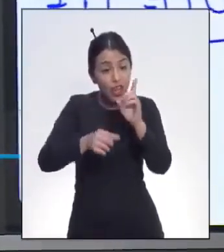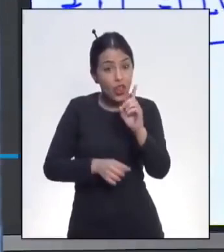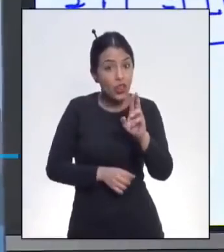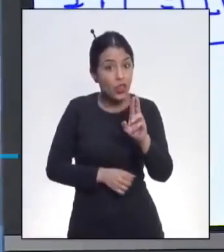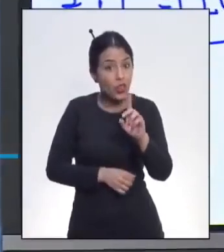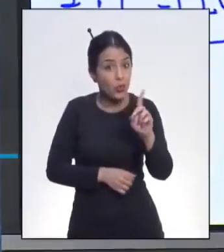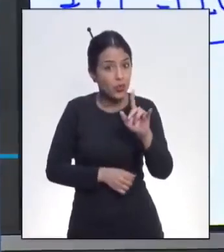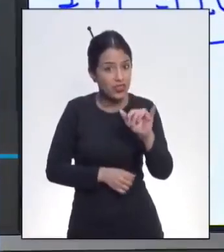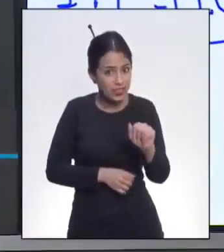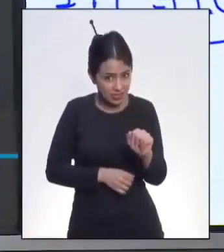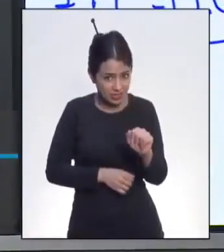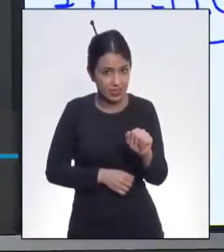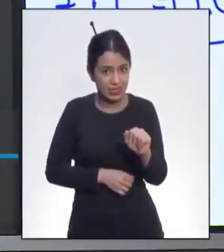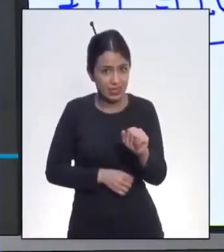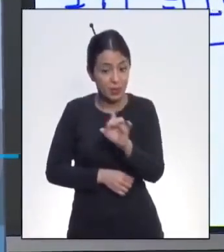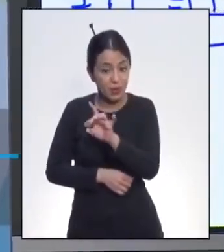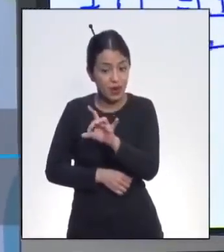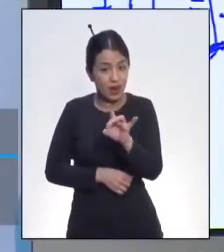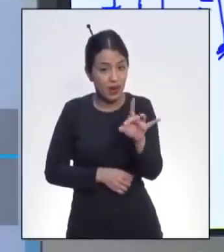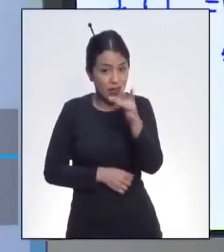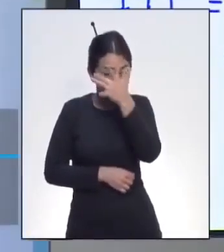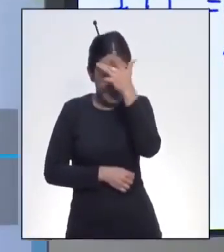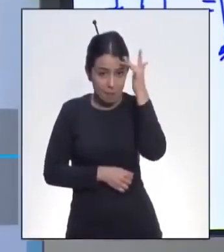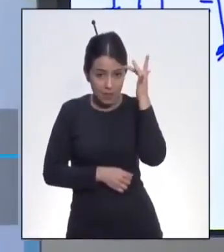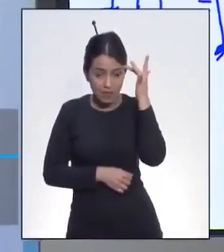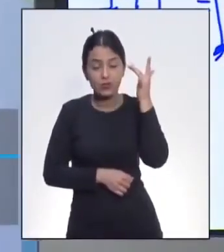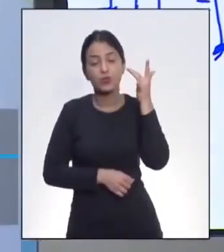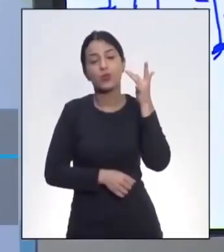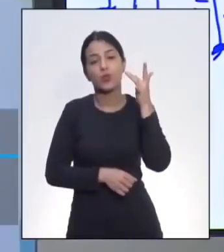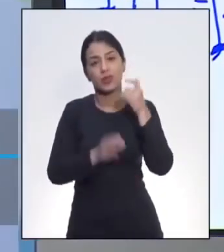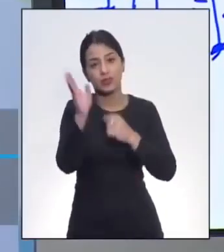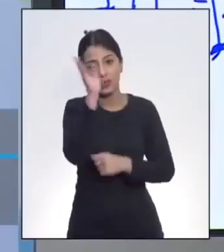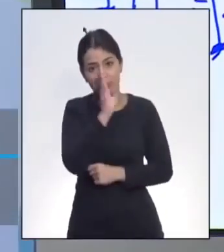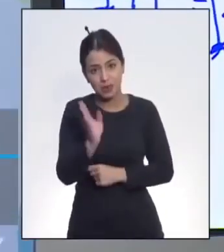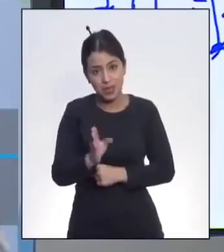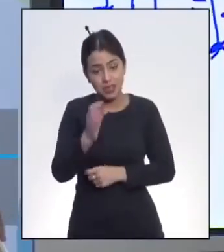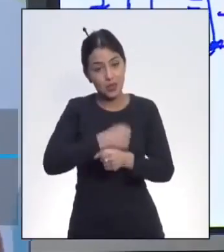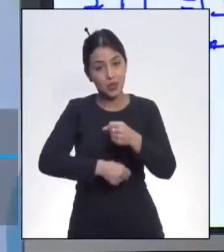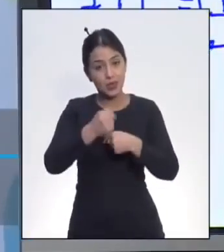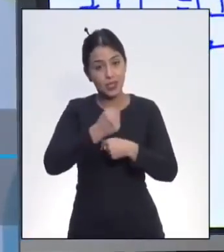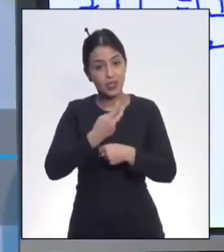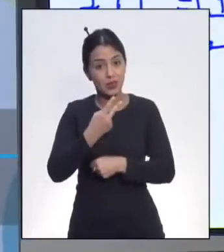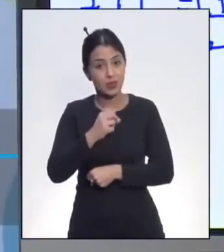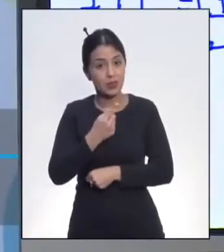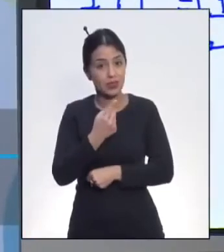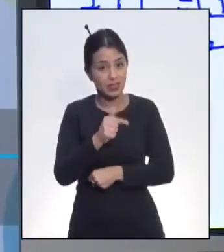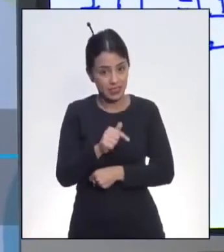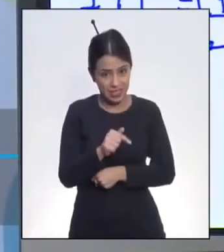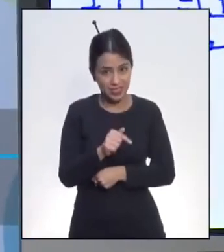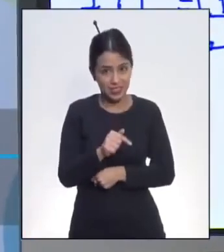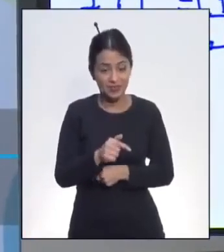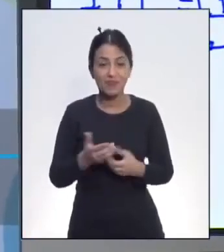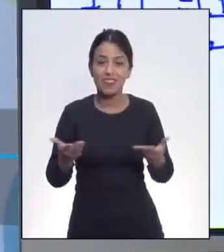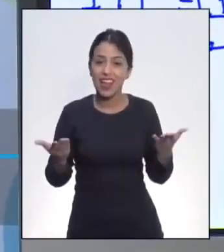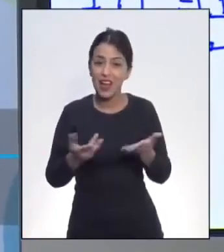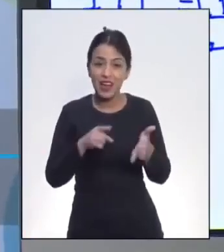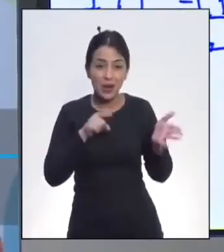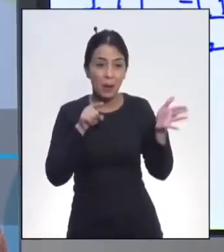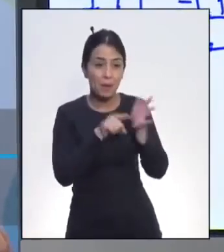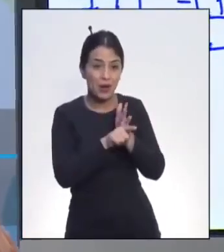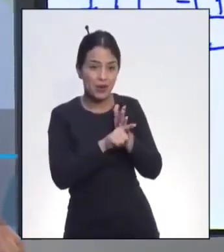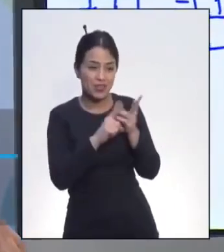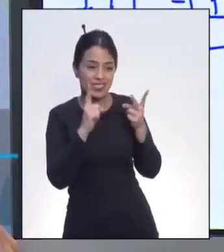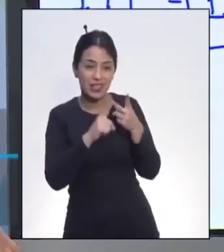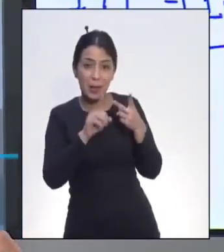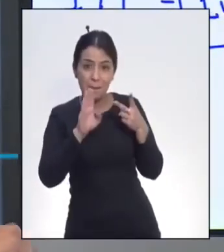por habitante, né, per capita, durante o ano de 2017. Vamos para a perguntinha B, que é o que a gente estava esperando?